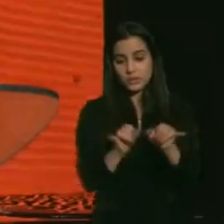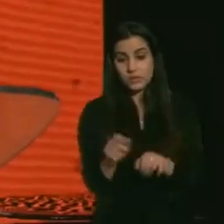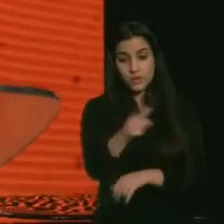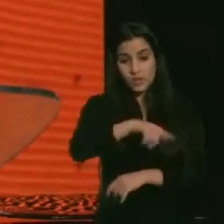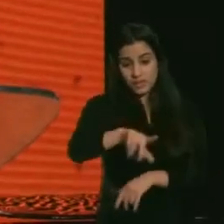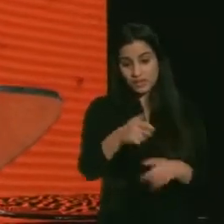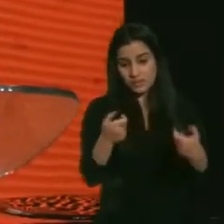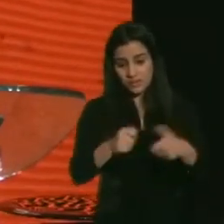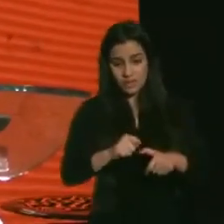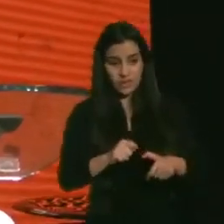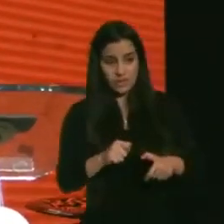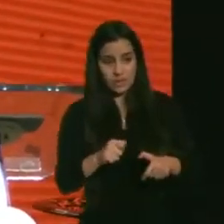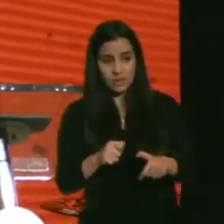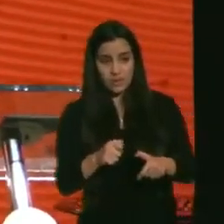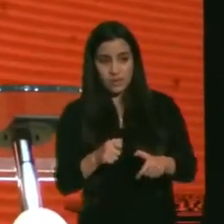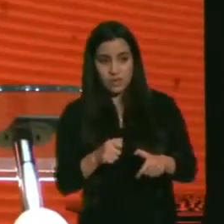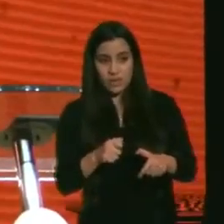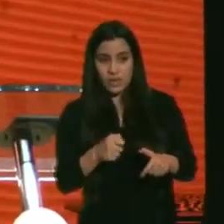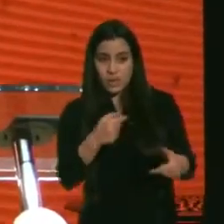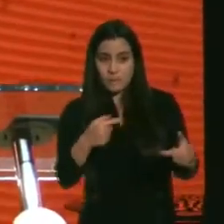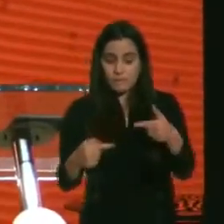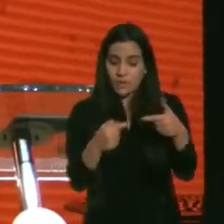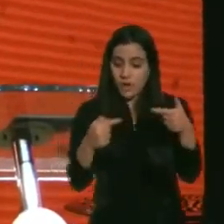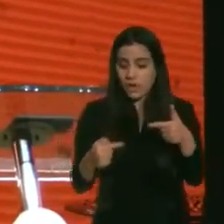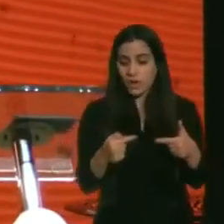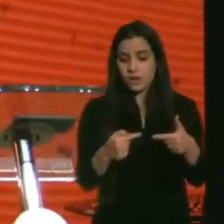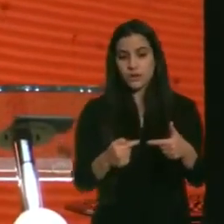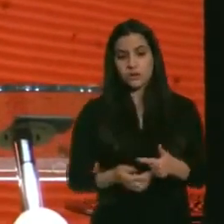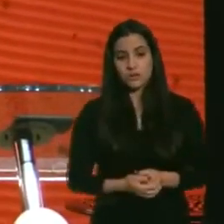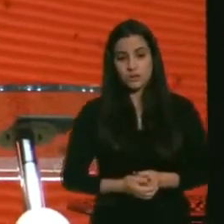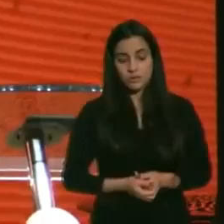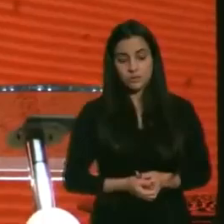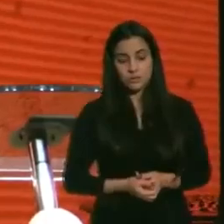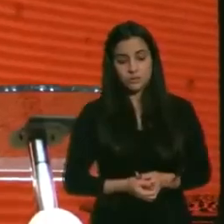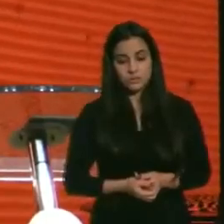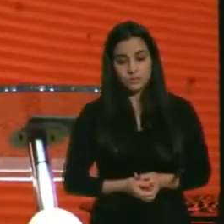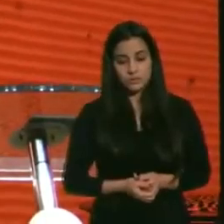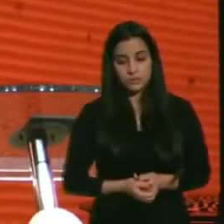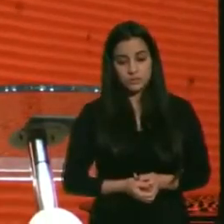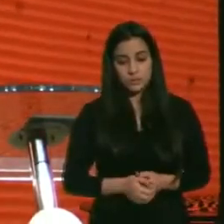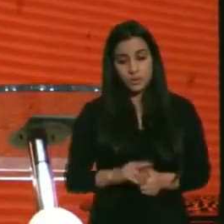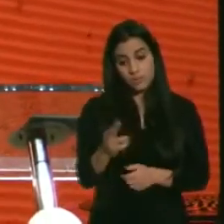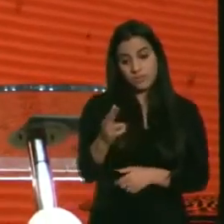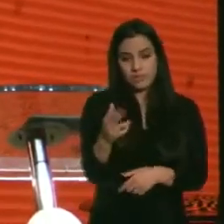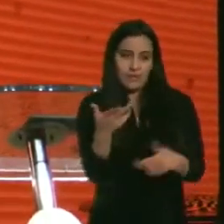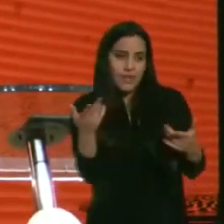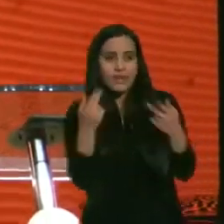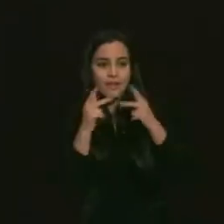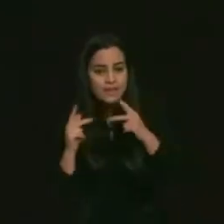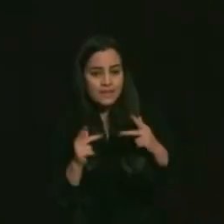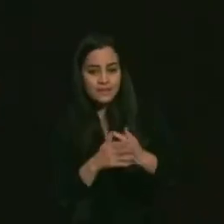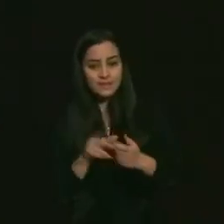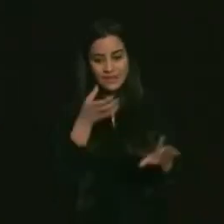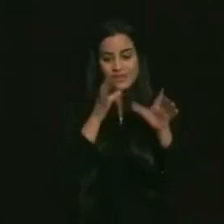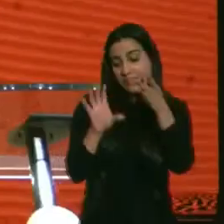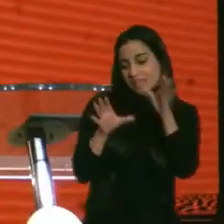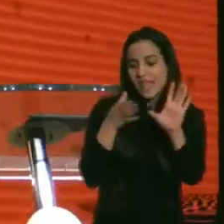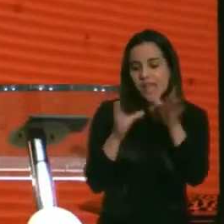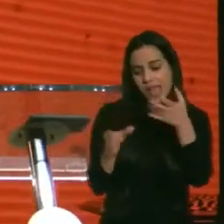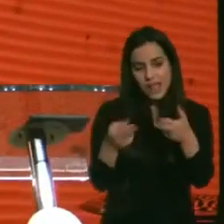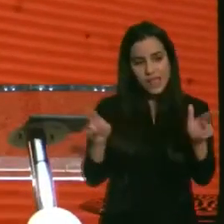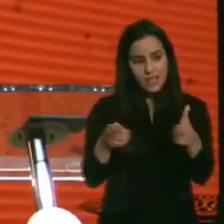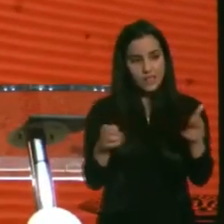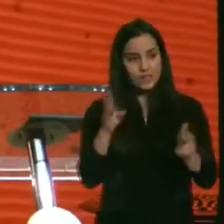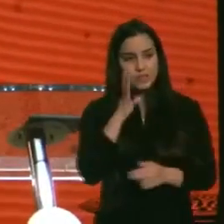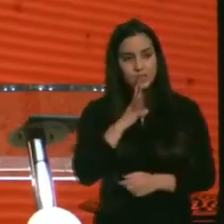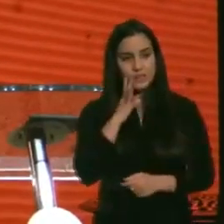Ficam se degladiando por coisa que não vale nada! Qual é a sua corrente? Você faz apelo? Você canta determinadas